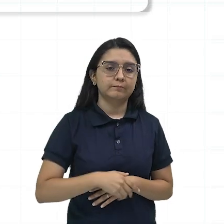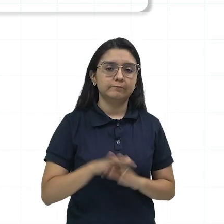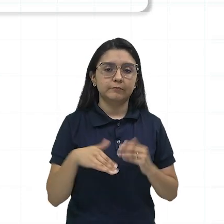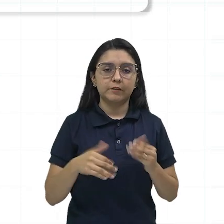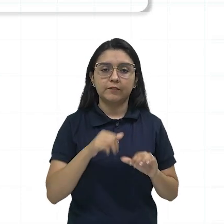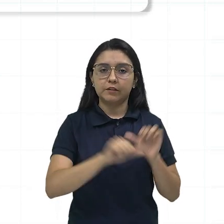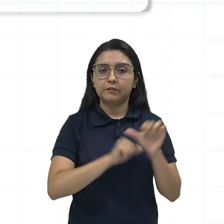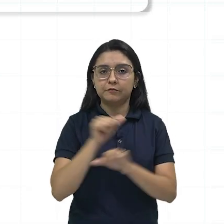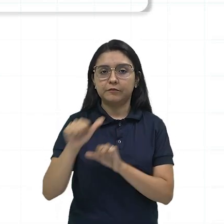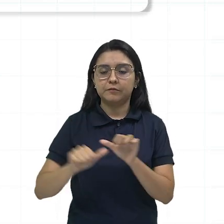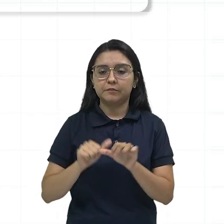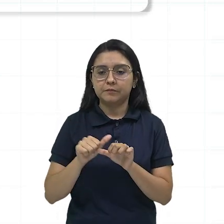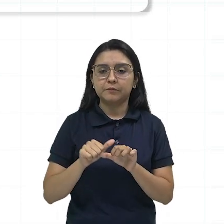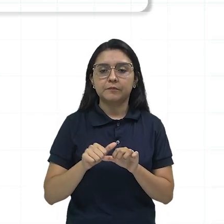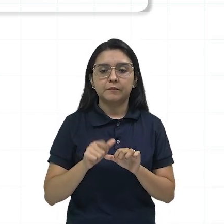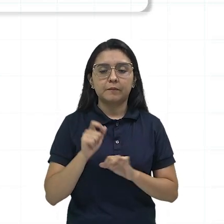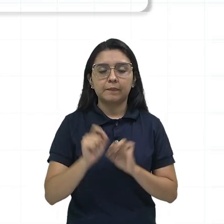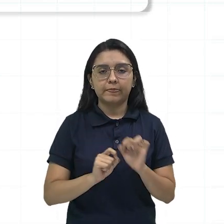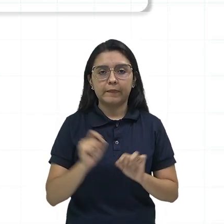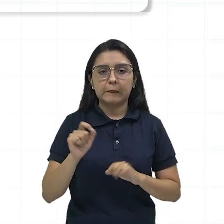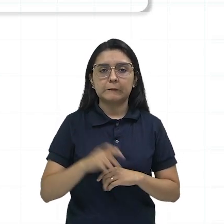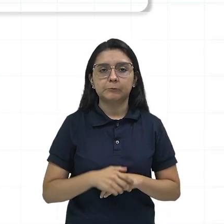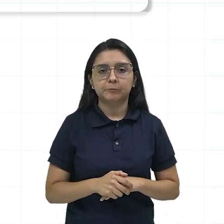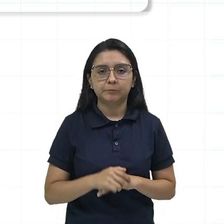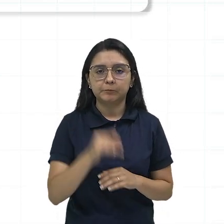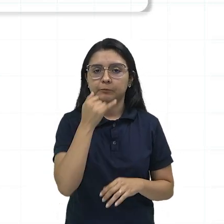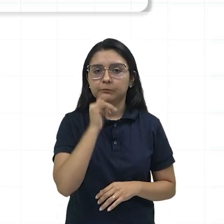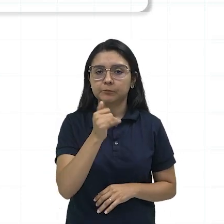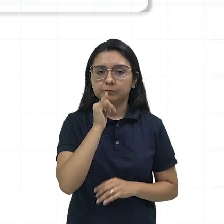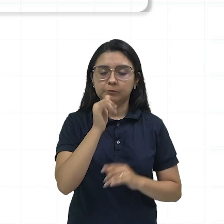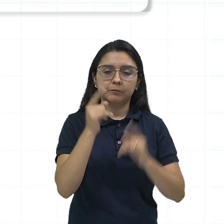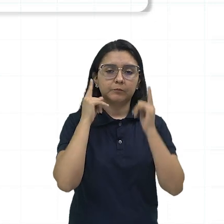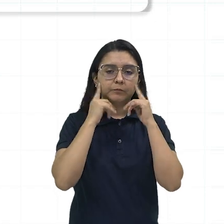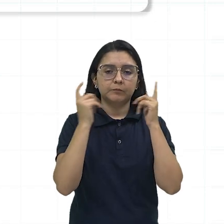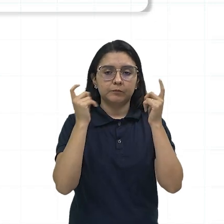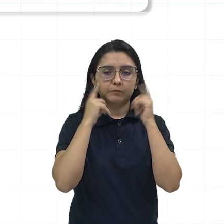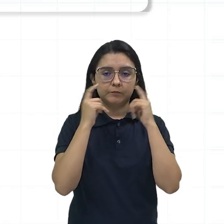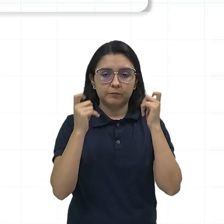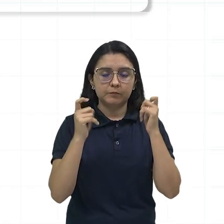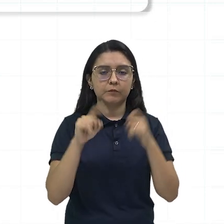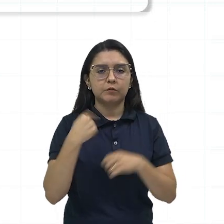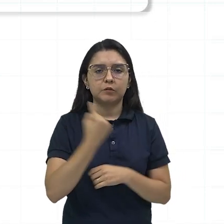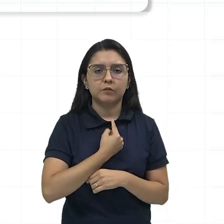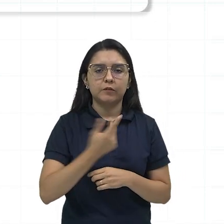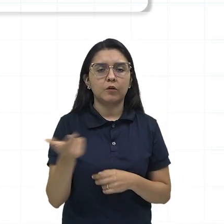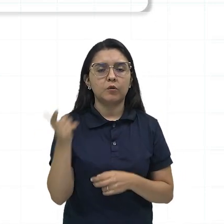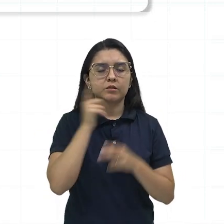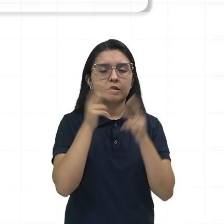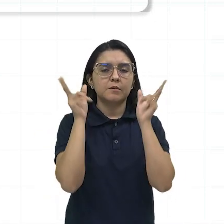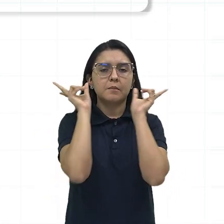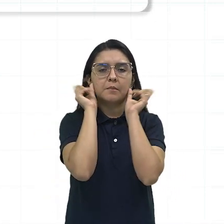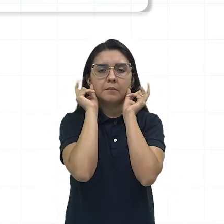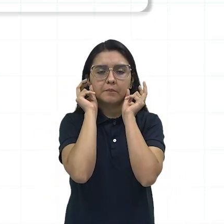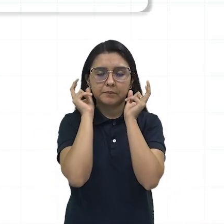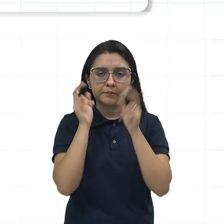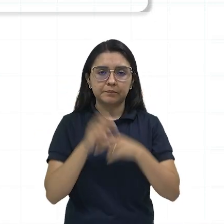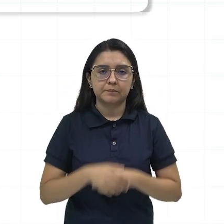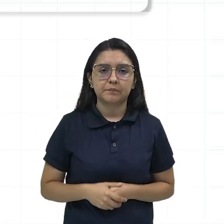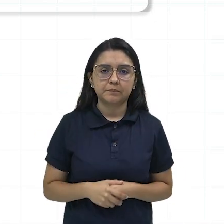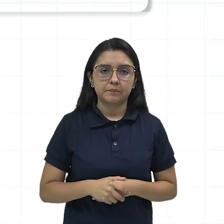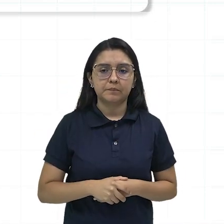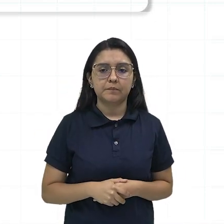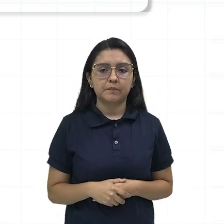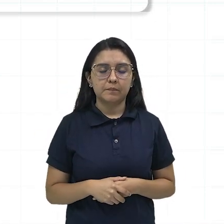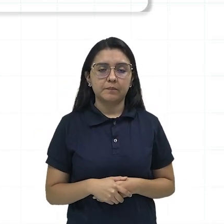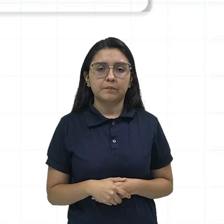vai ser transformada em energia sonora e a gente vai conseguir ouvir o que